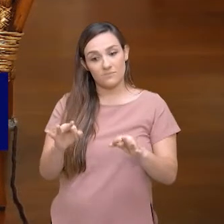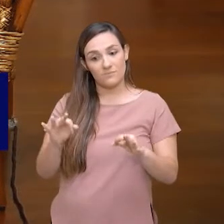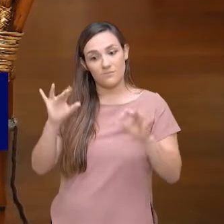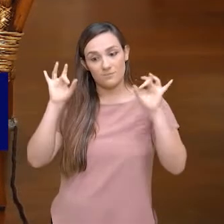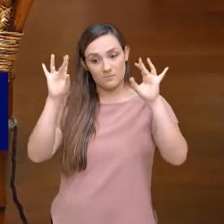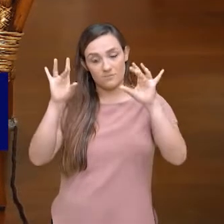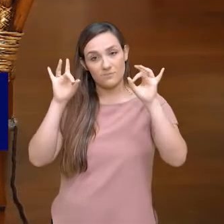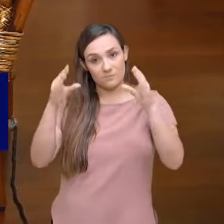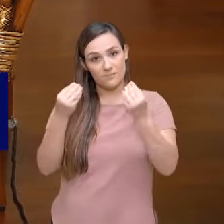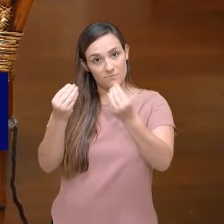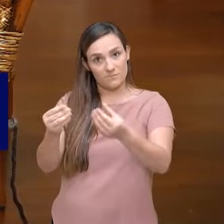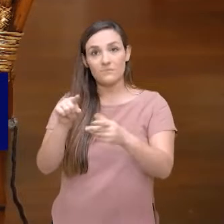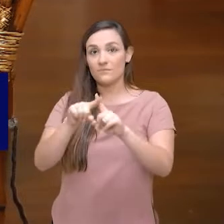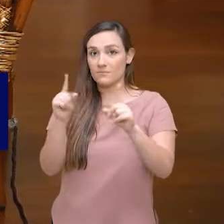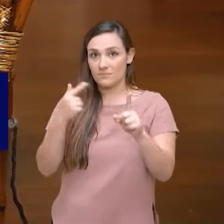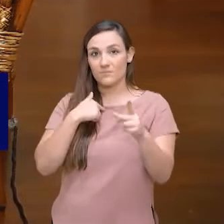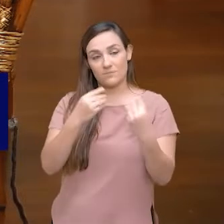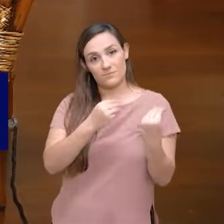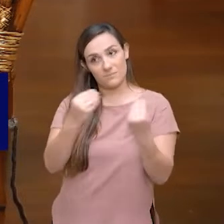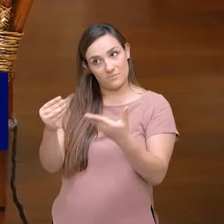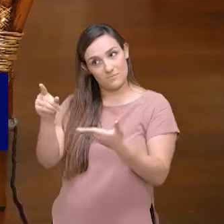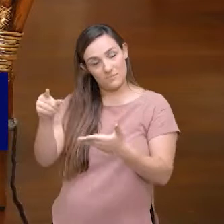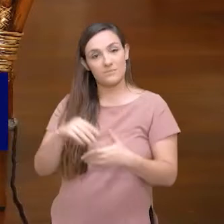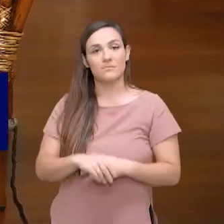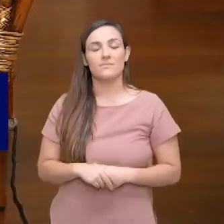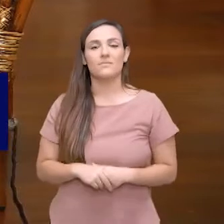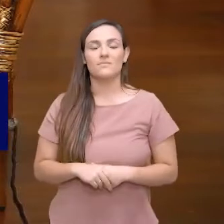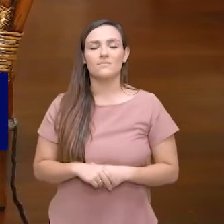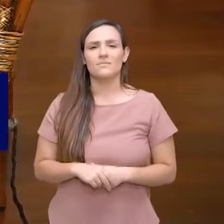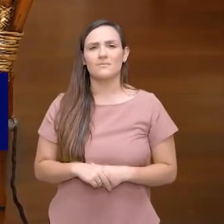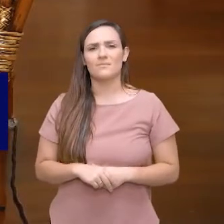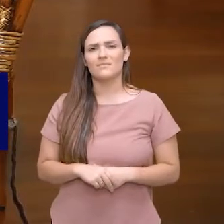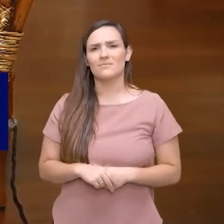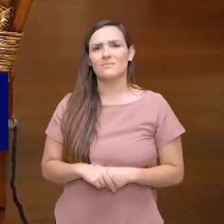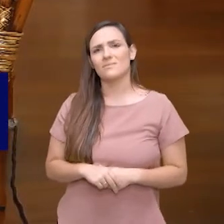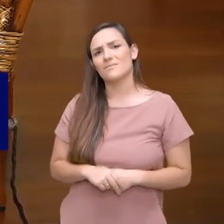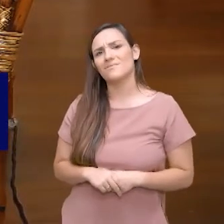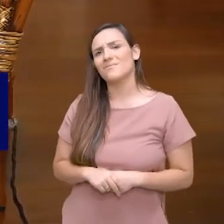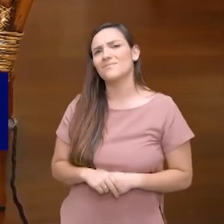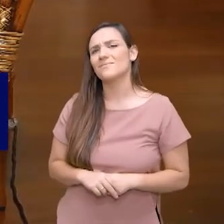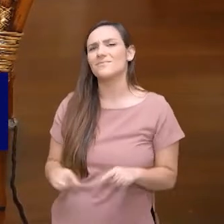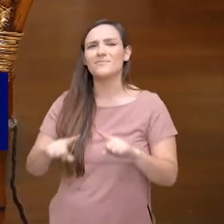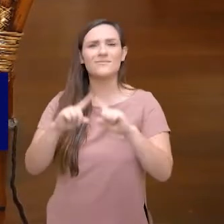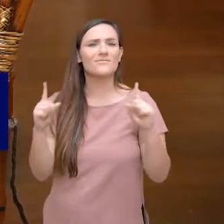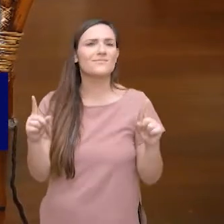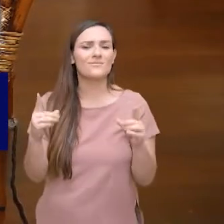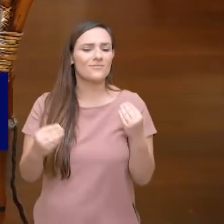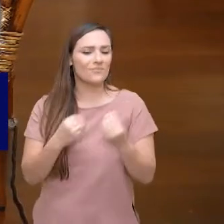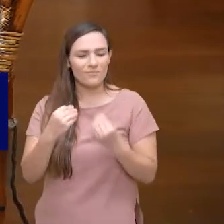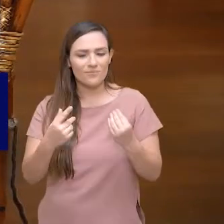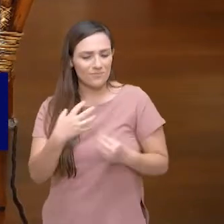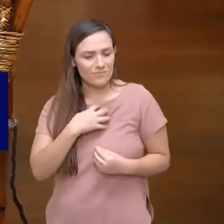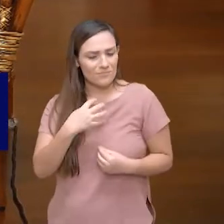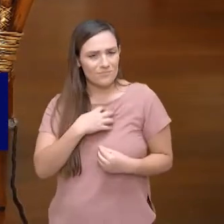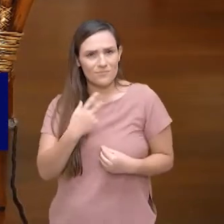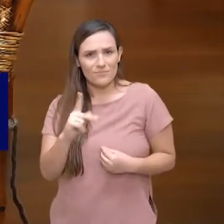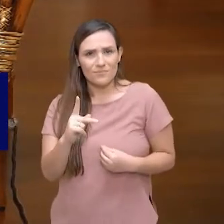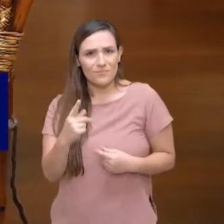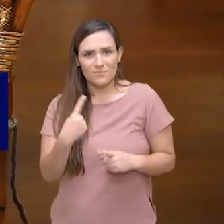a consideração que ela merece, mas ela está lá. E qual foi a emoção? O senhor que vinha de uma